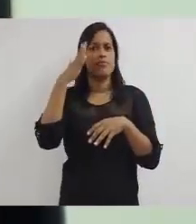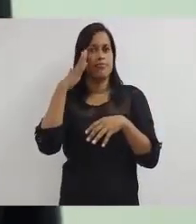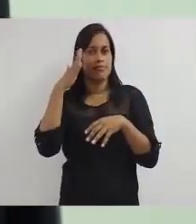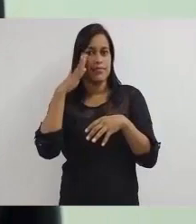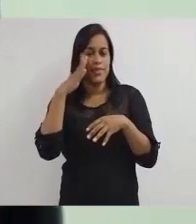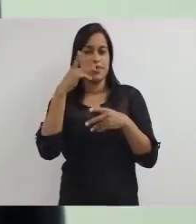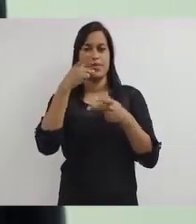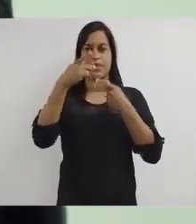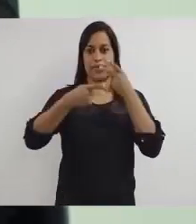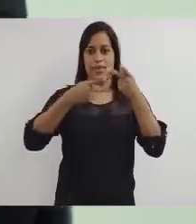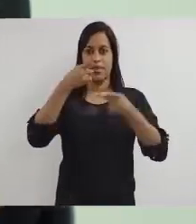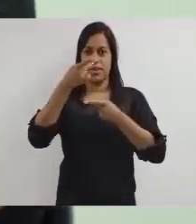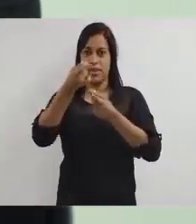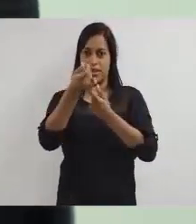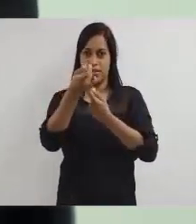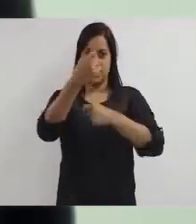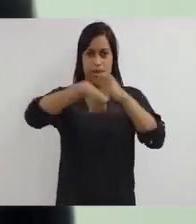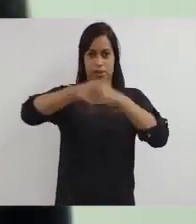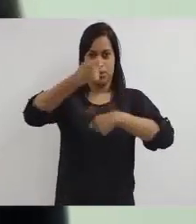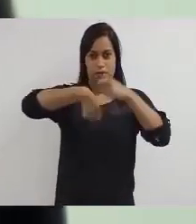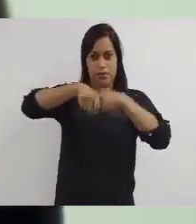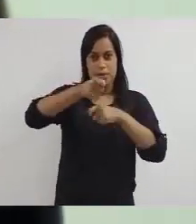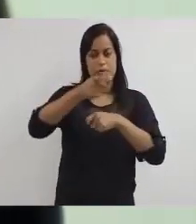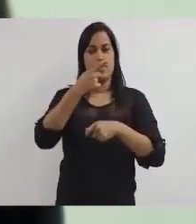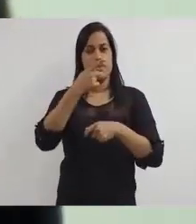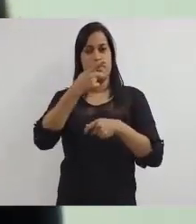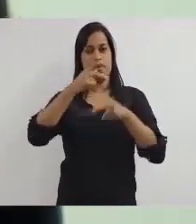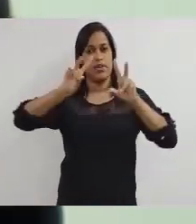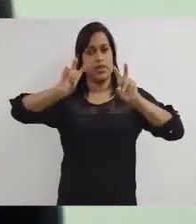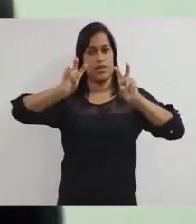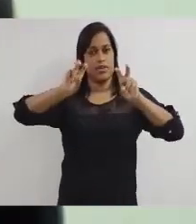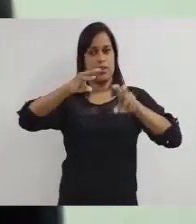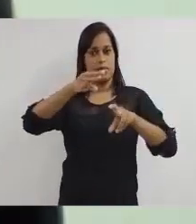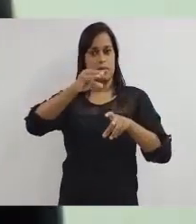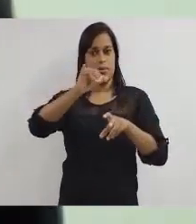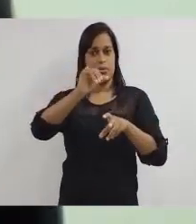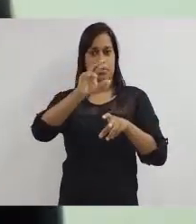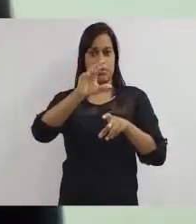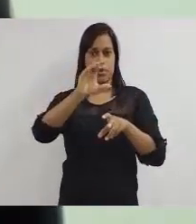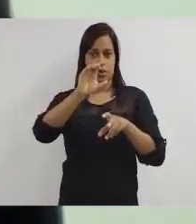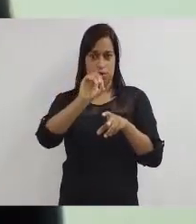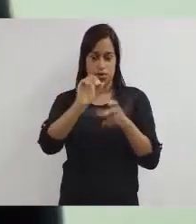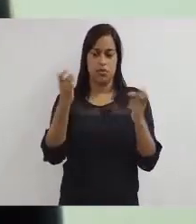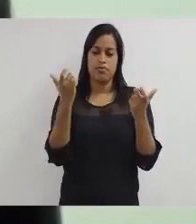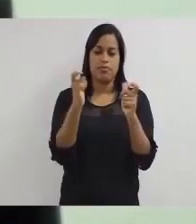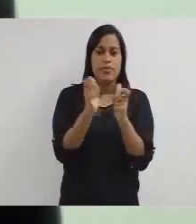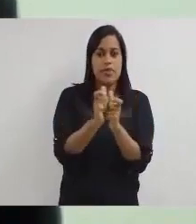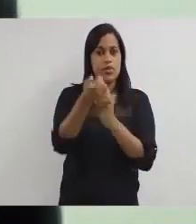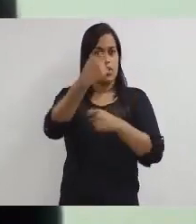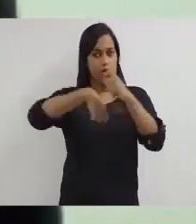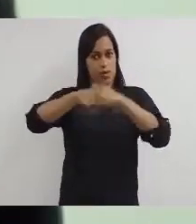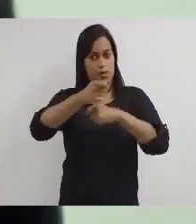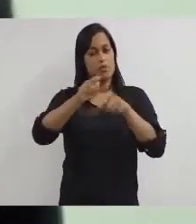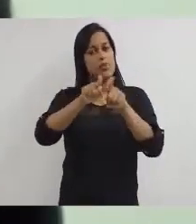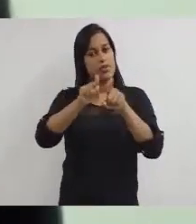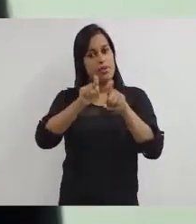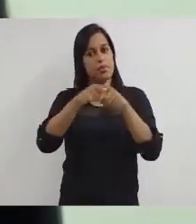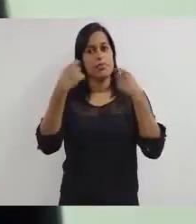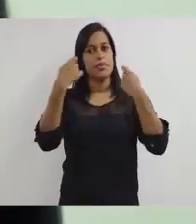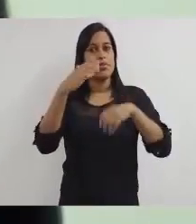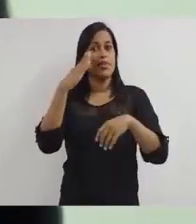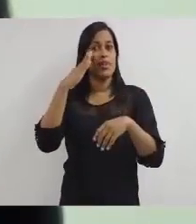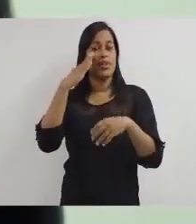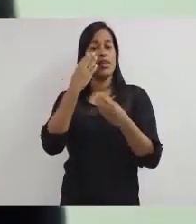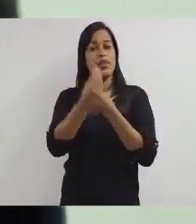compreenda, falar de economia, falar de microeconomia se resume basicamente a entender o funcionamento